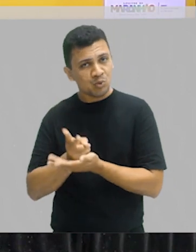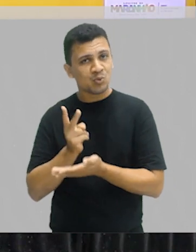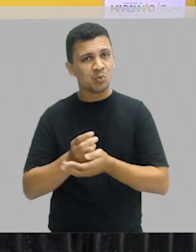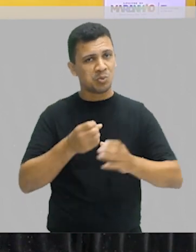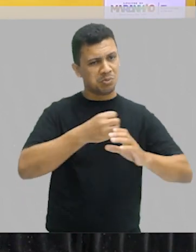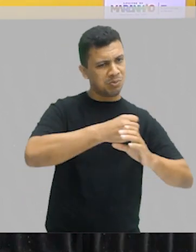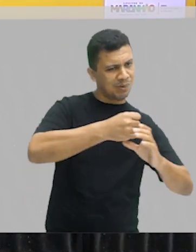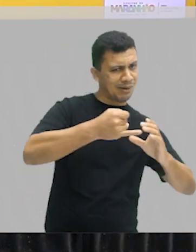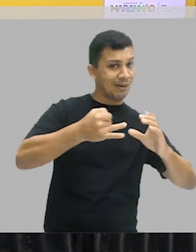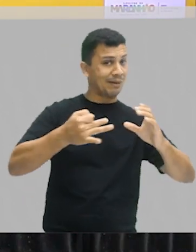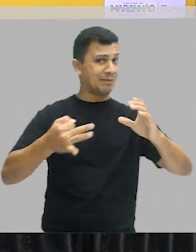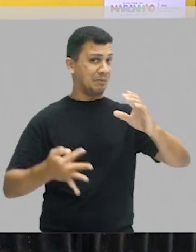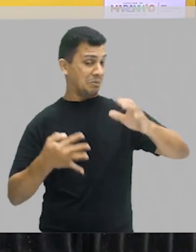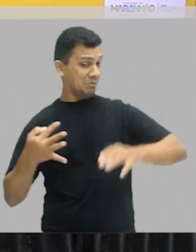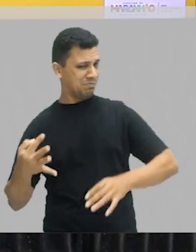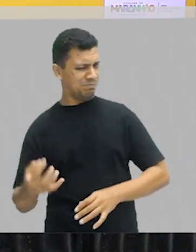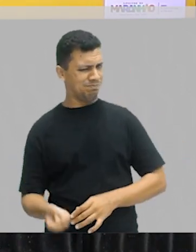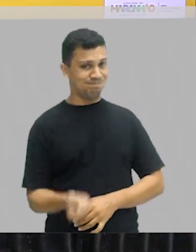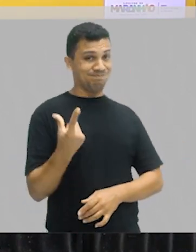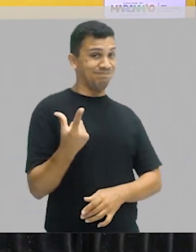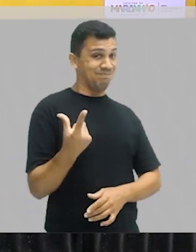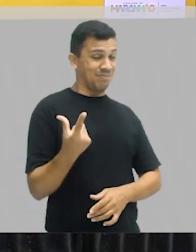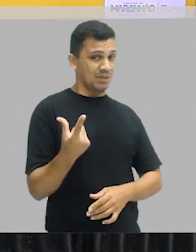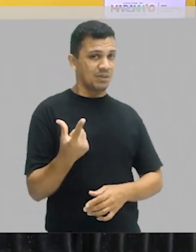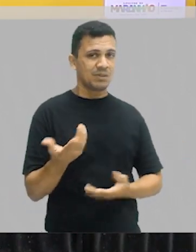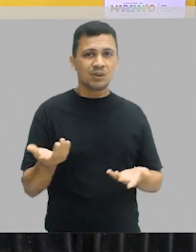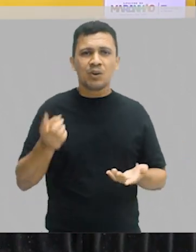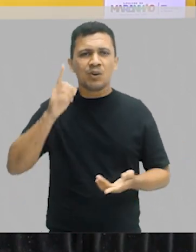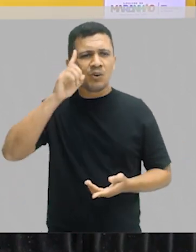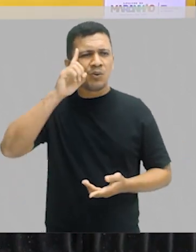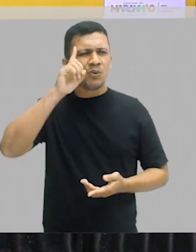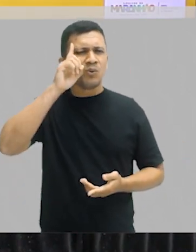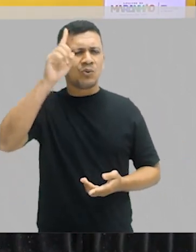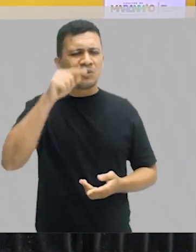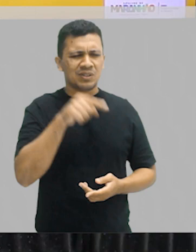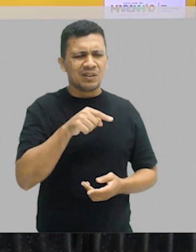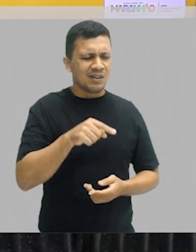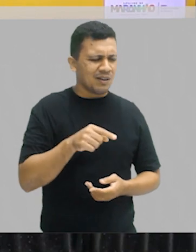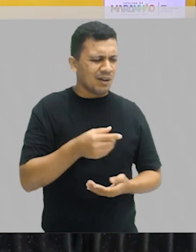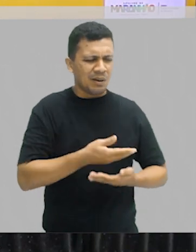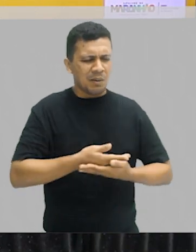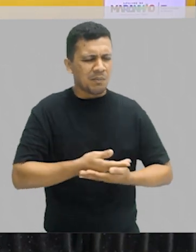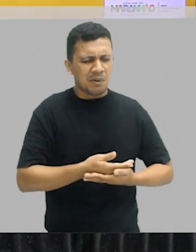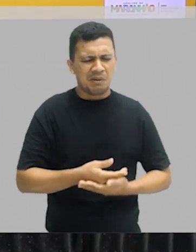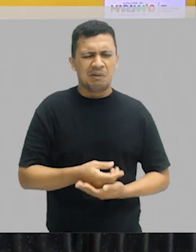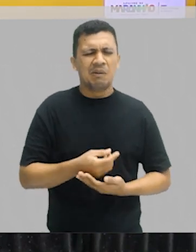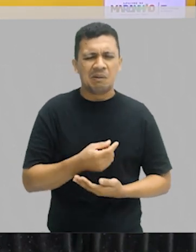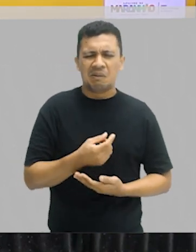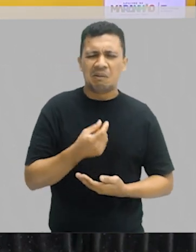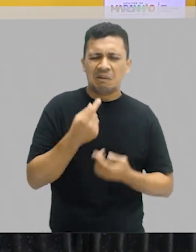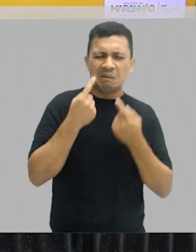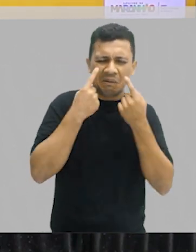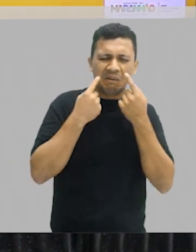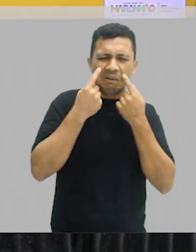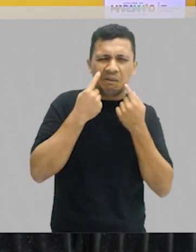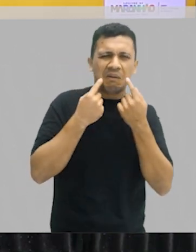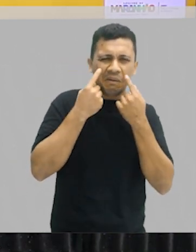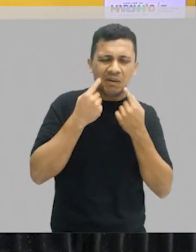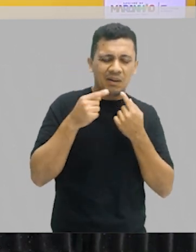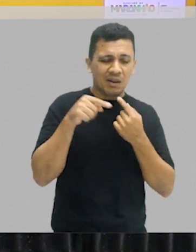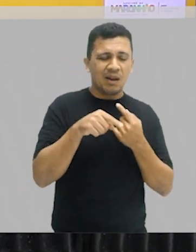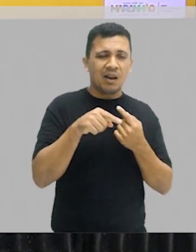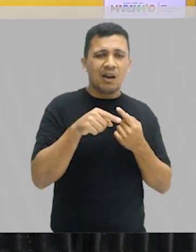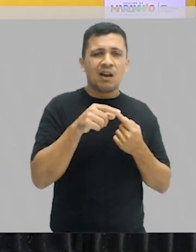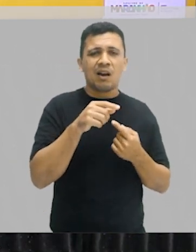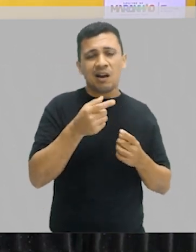fantásticas, né? Onde diz que um dia os soluços, né, foram tão fortes que provocaram o adiantamento